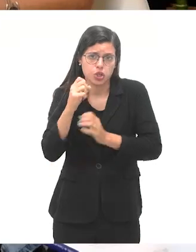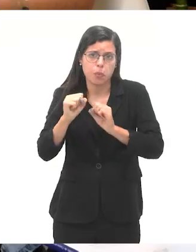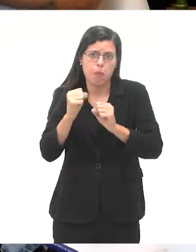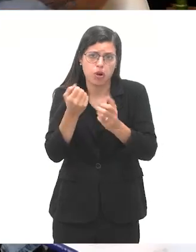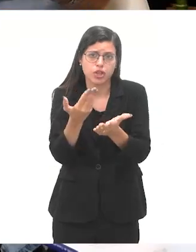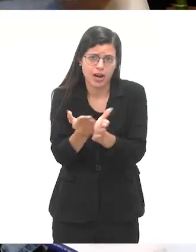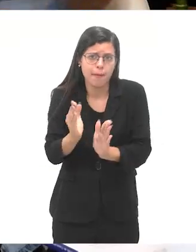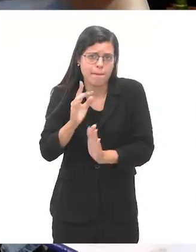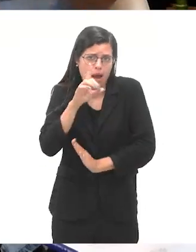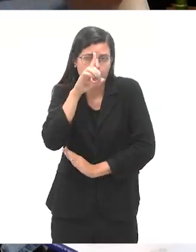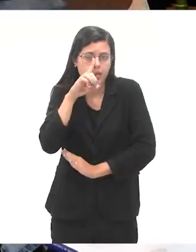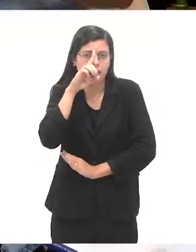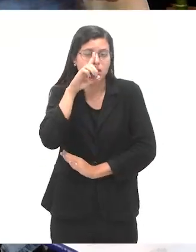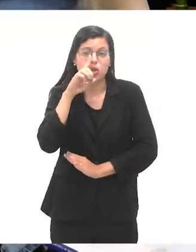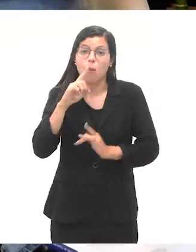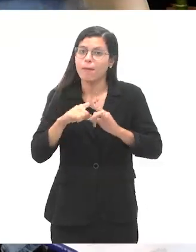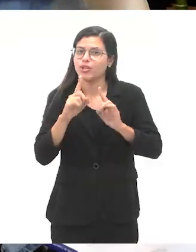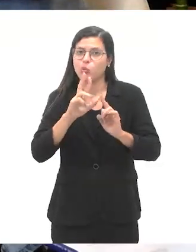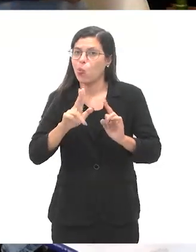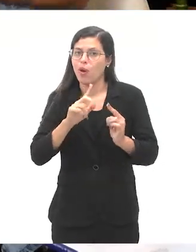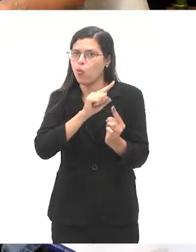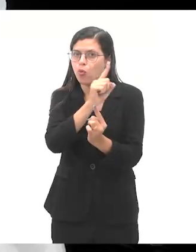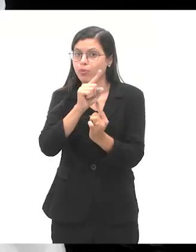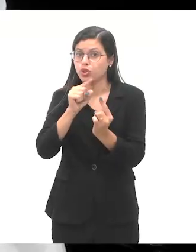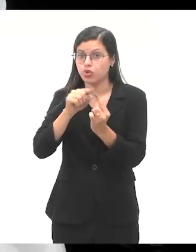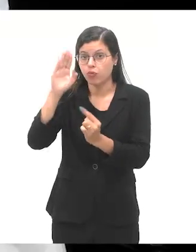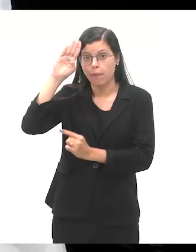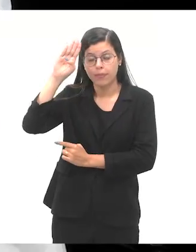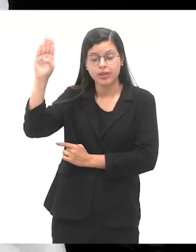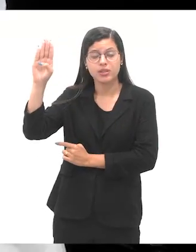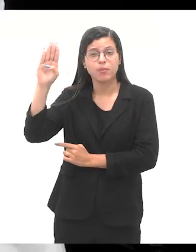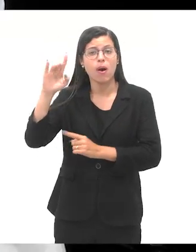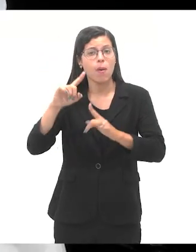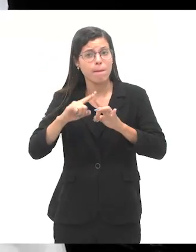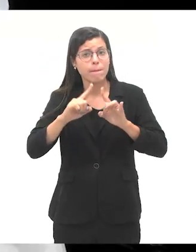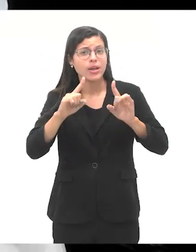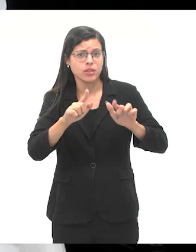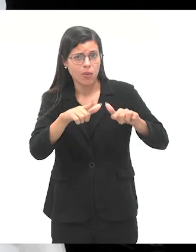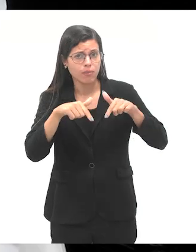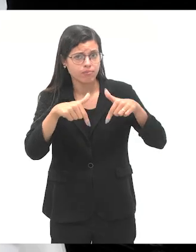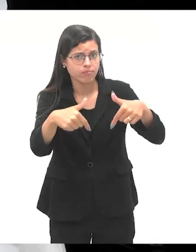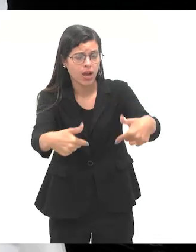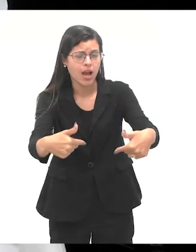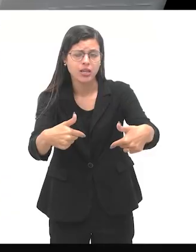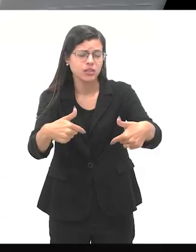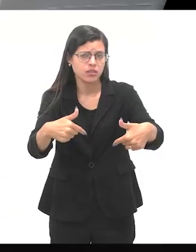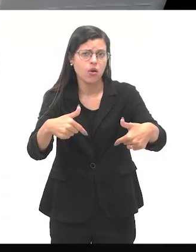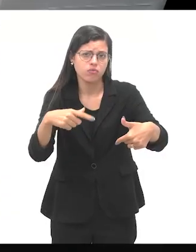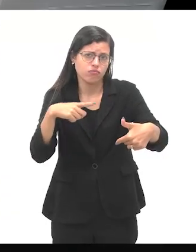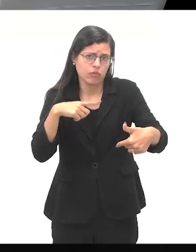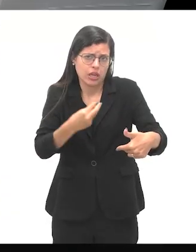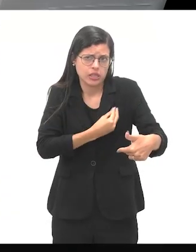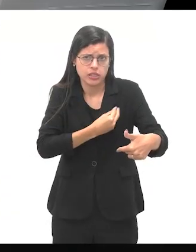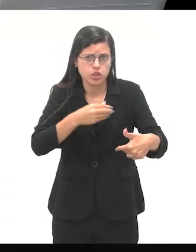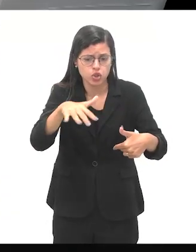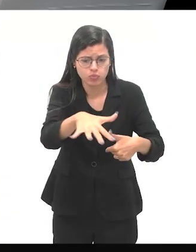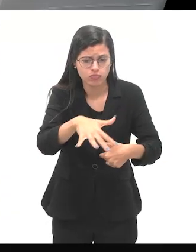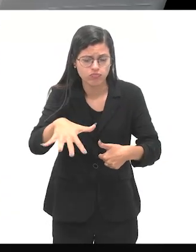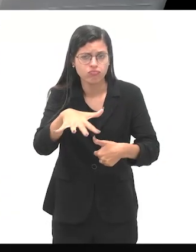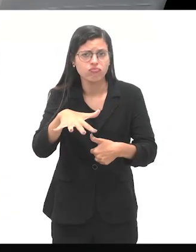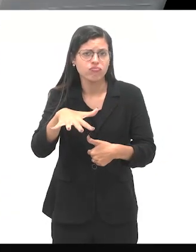ameaçadas, apesar de não serem o alvo da busca deles. Mas são recursos que estão no ambiente, assim como